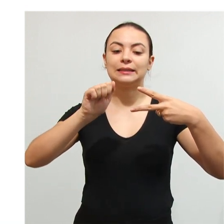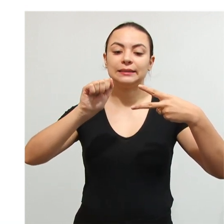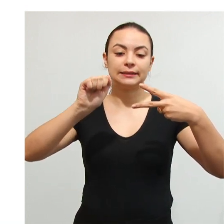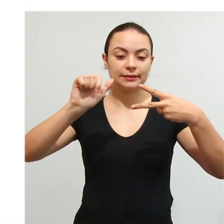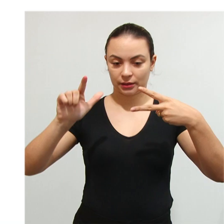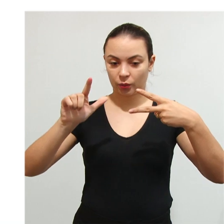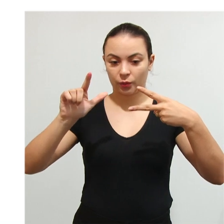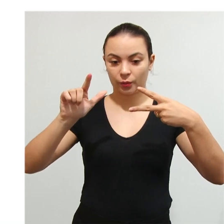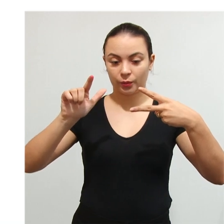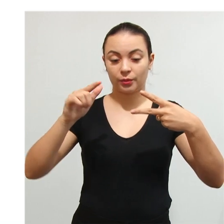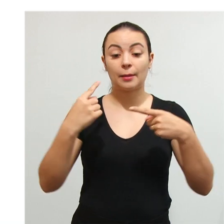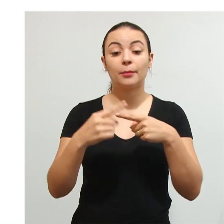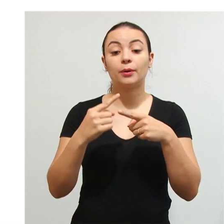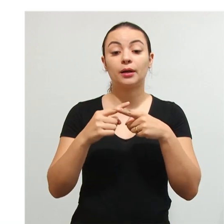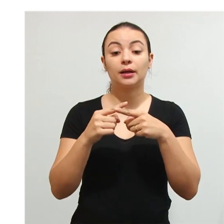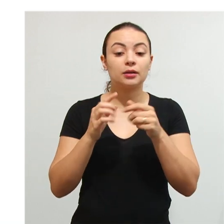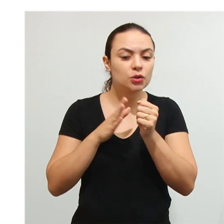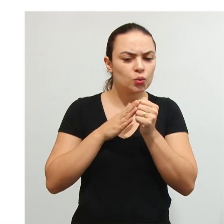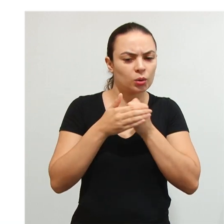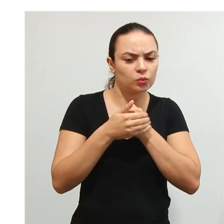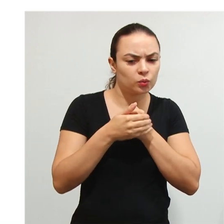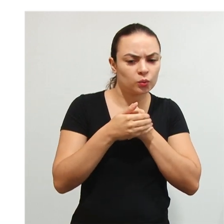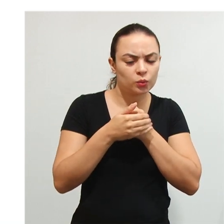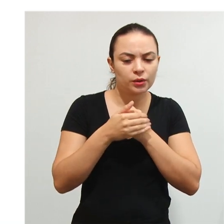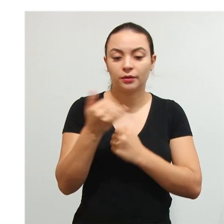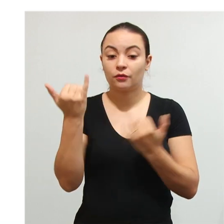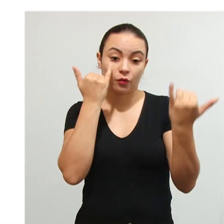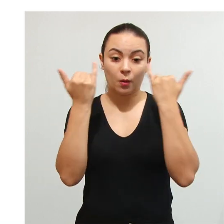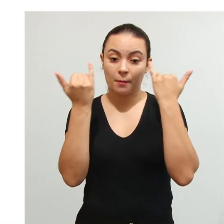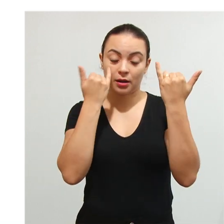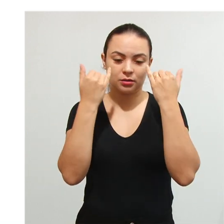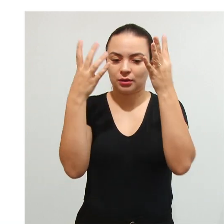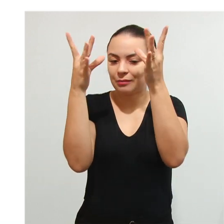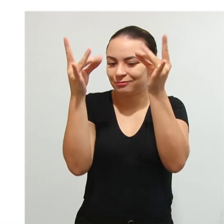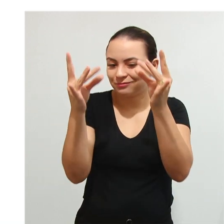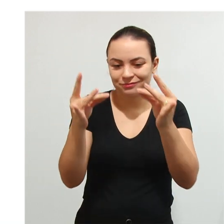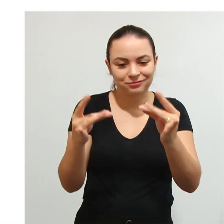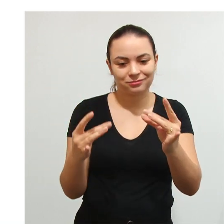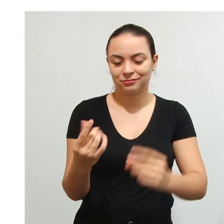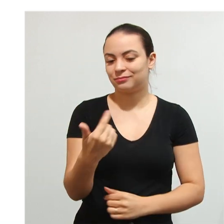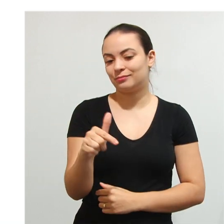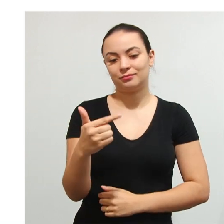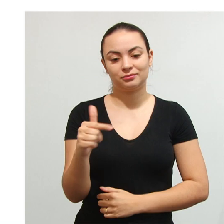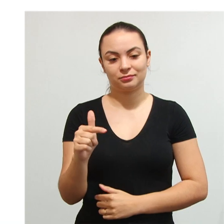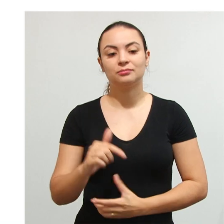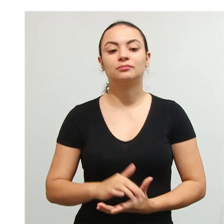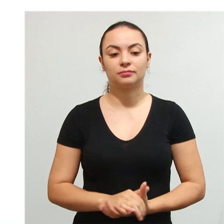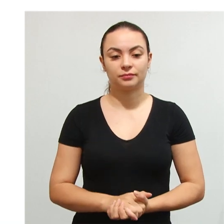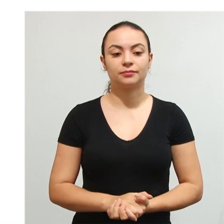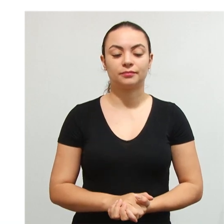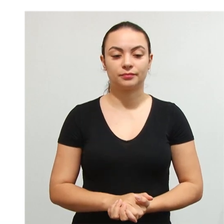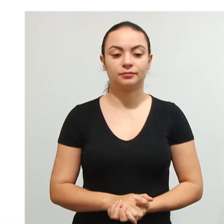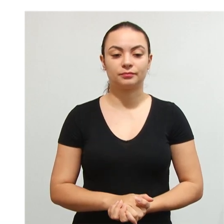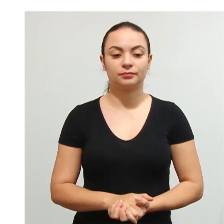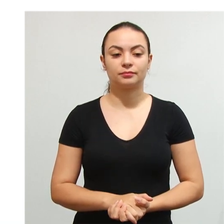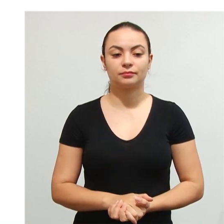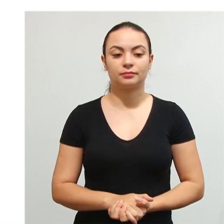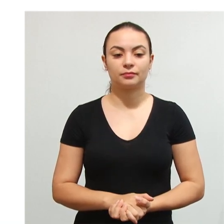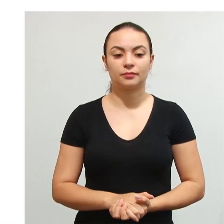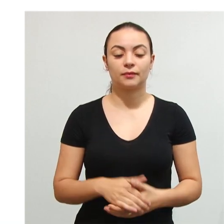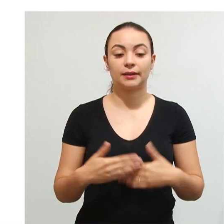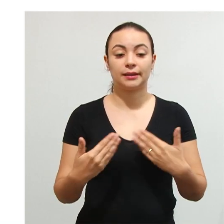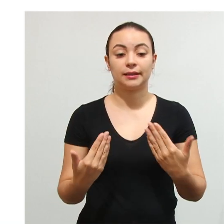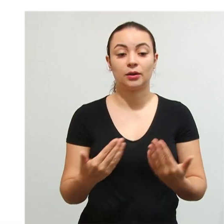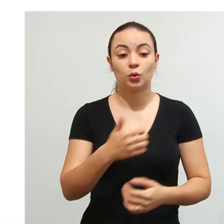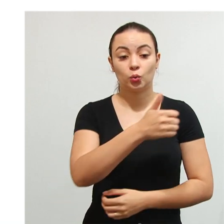a gente vai chamar ela de nominal sempre que aparecer a taxa explícita de uma forma